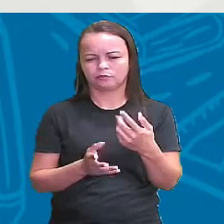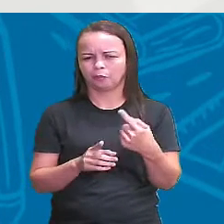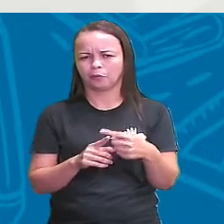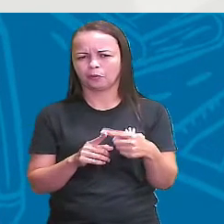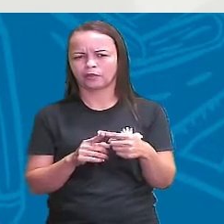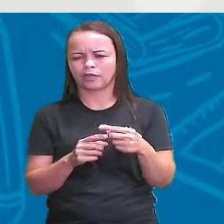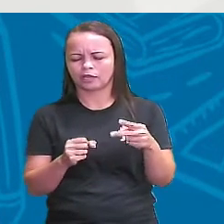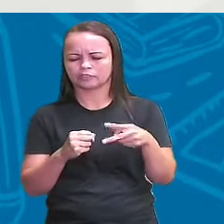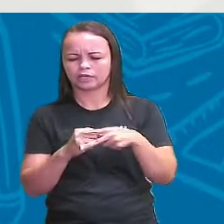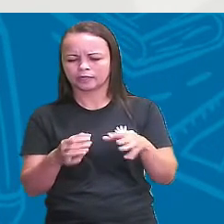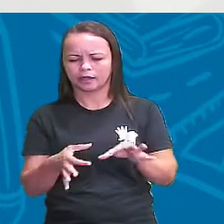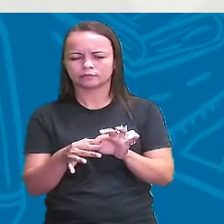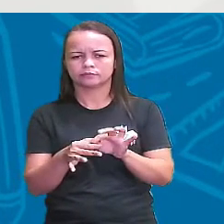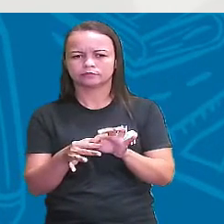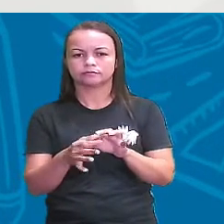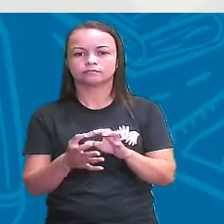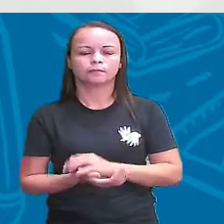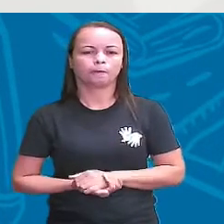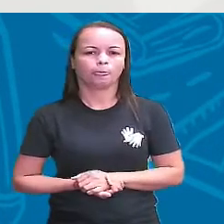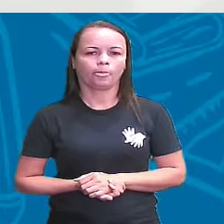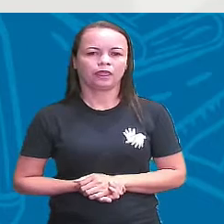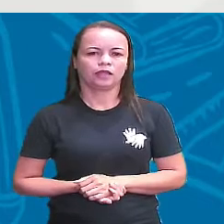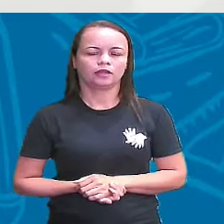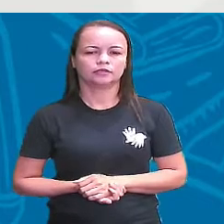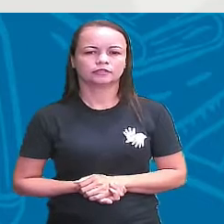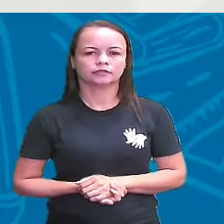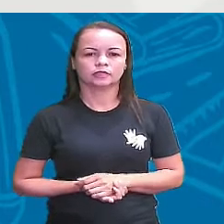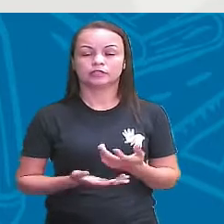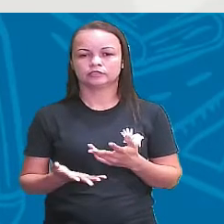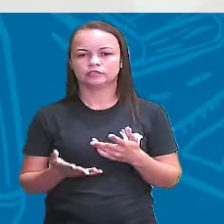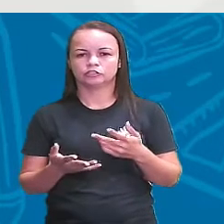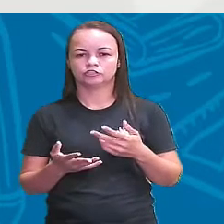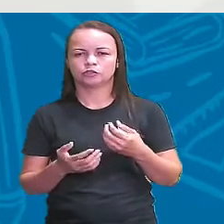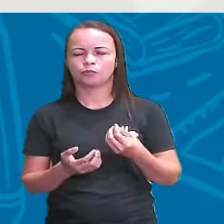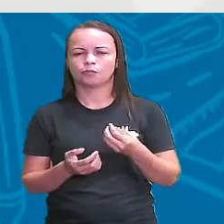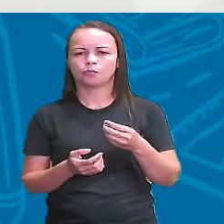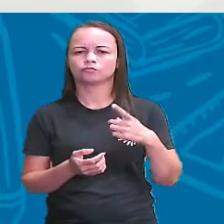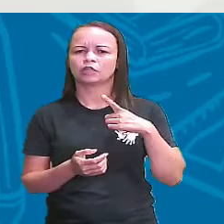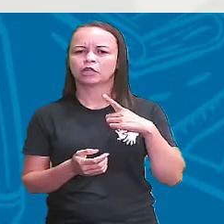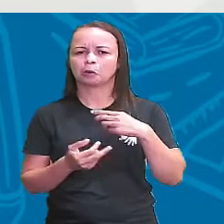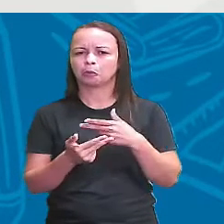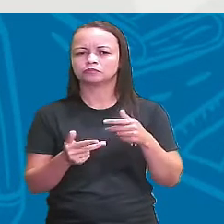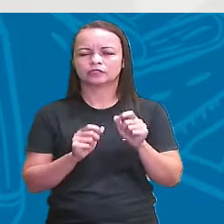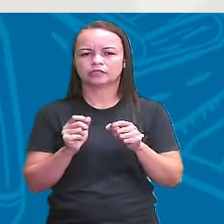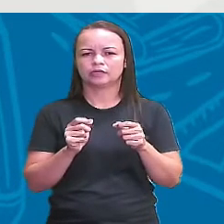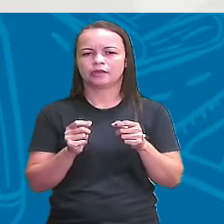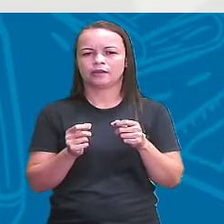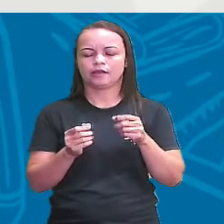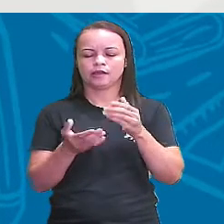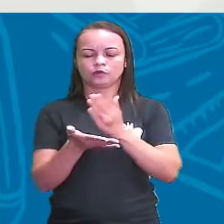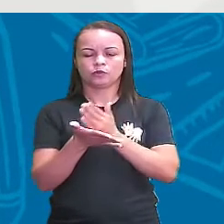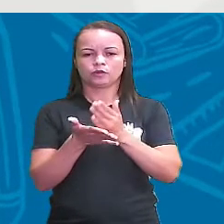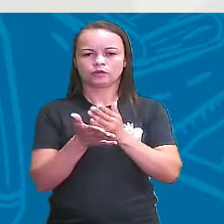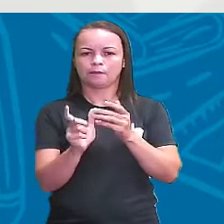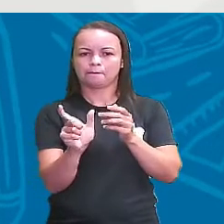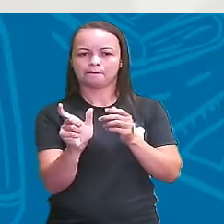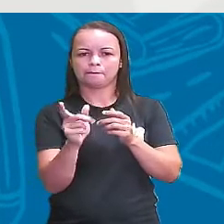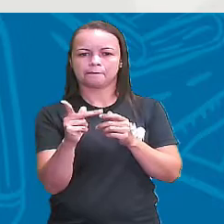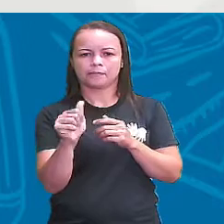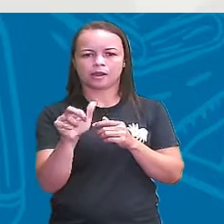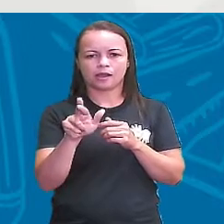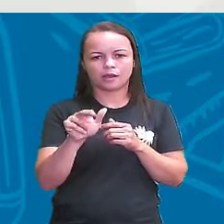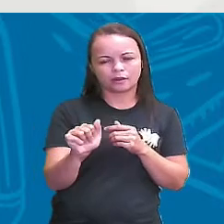quê? Porque existe uma coisa entre ele e o verbo, que é a preposição para. Então, na